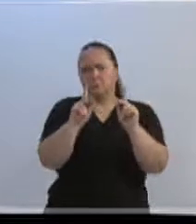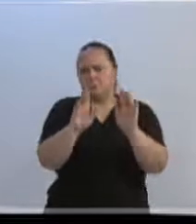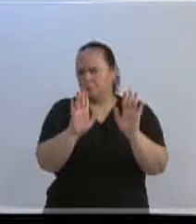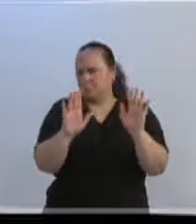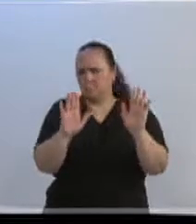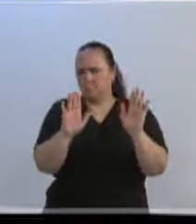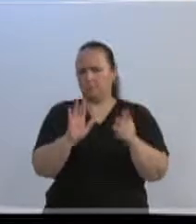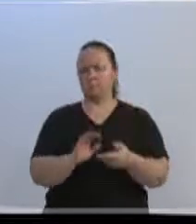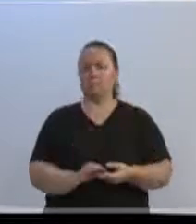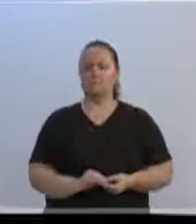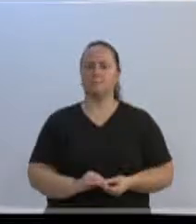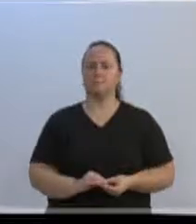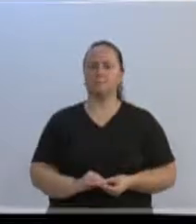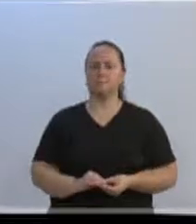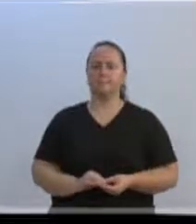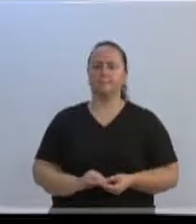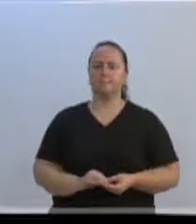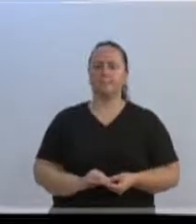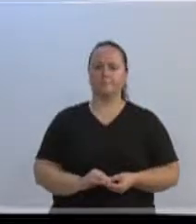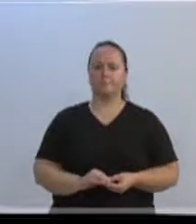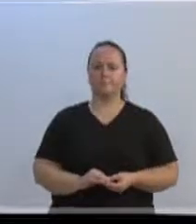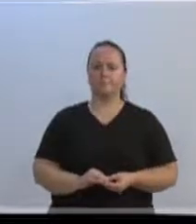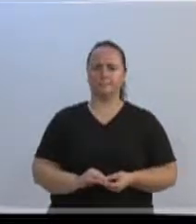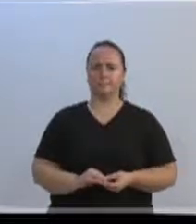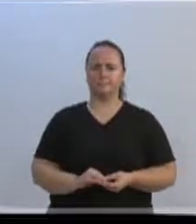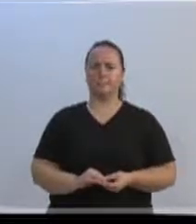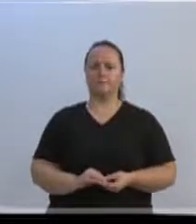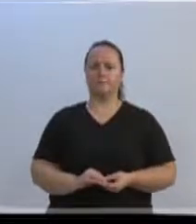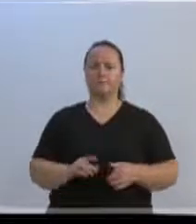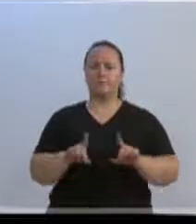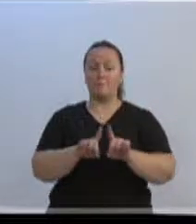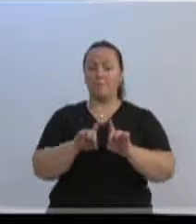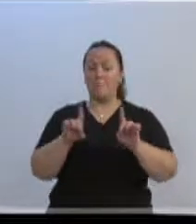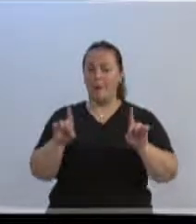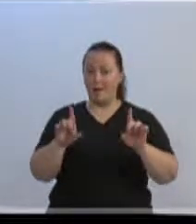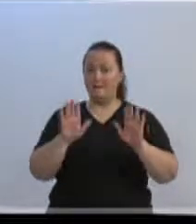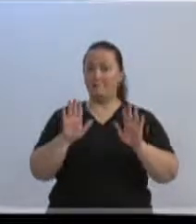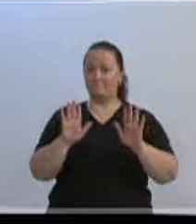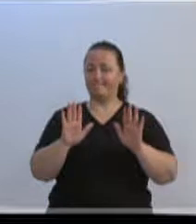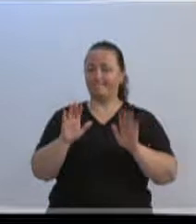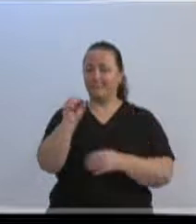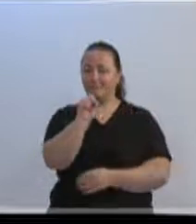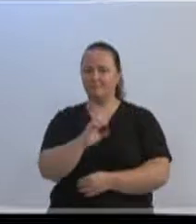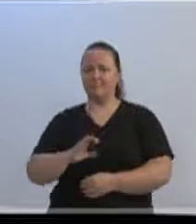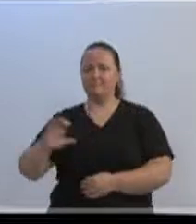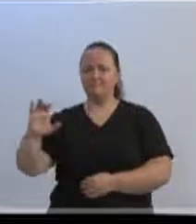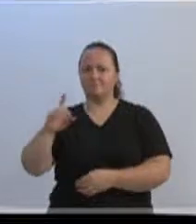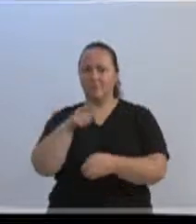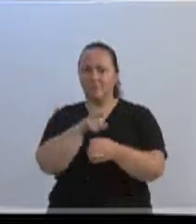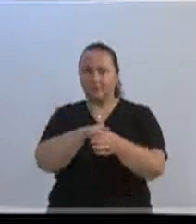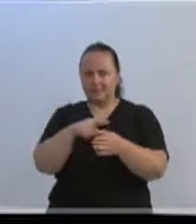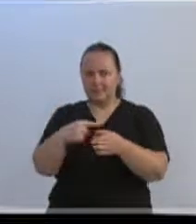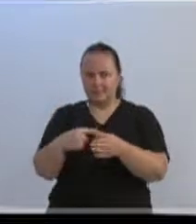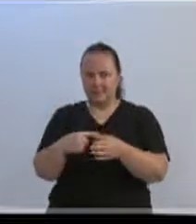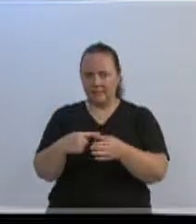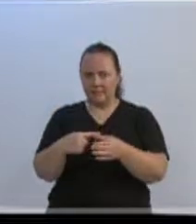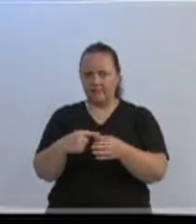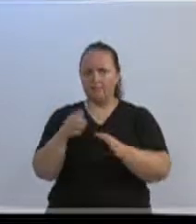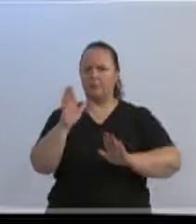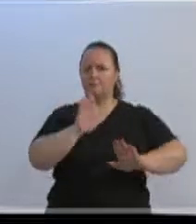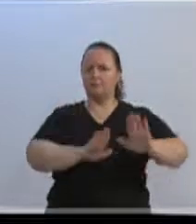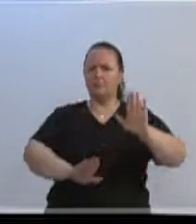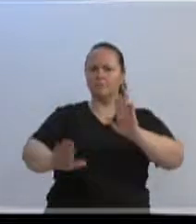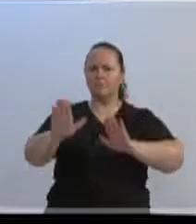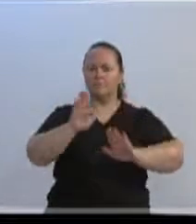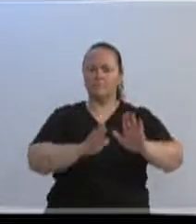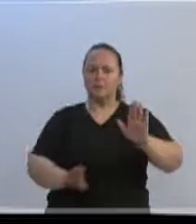mas as cidades de santa catarina uma boa pode estar com essa campanha cuidado ao chegar